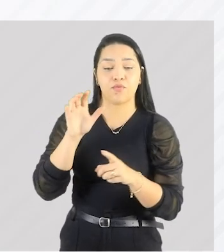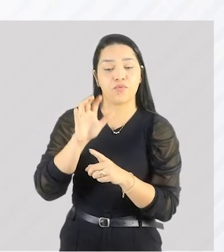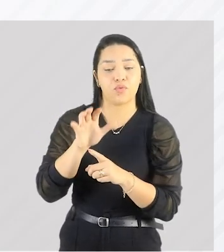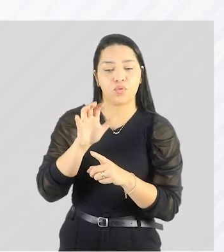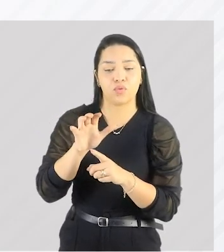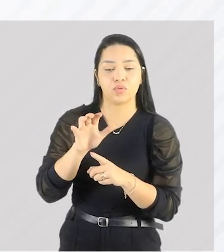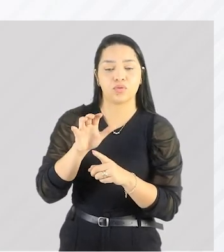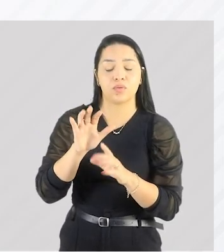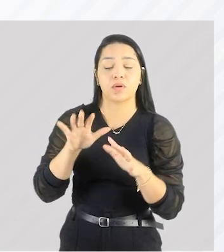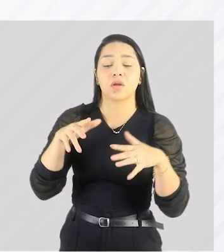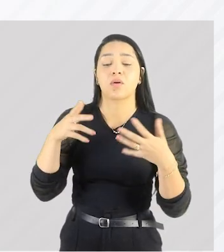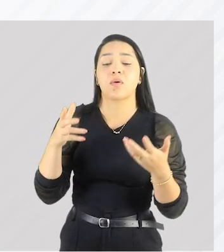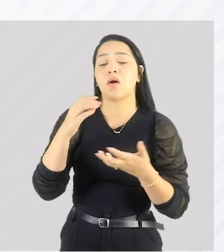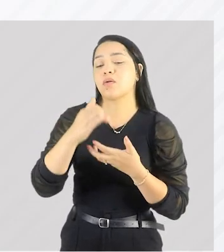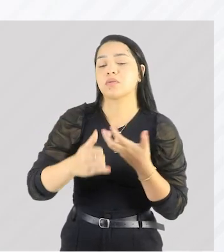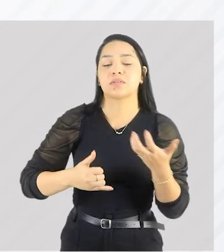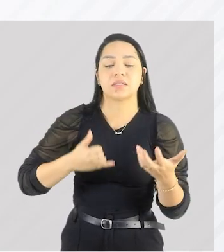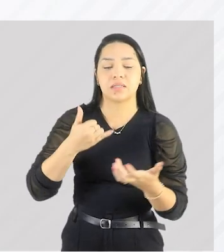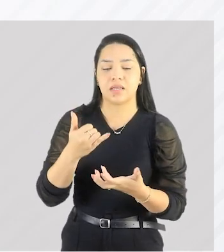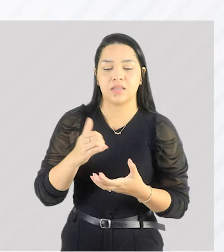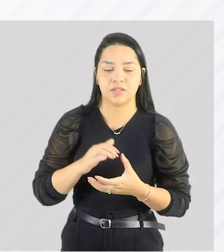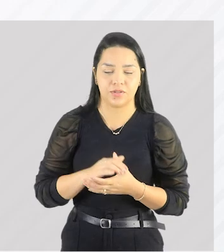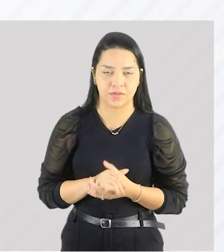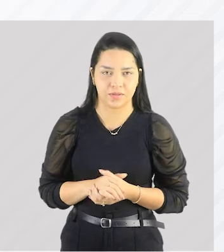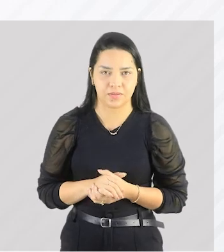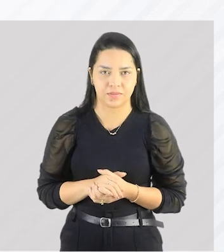distância, quem é a maior distância?